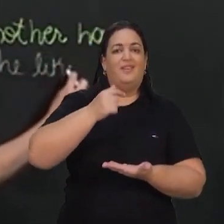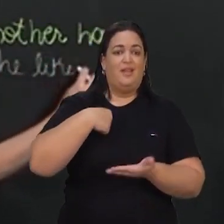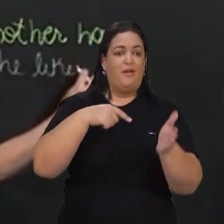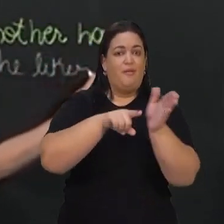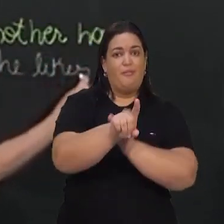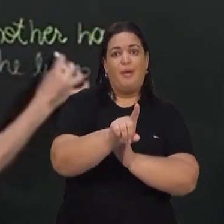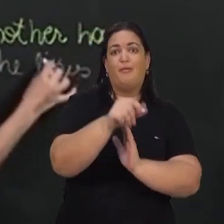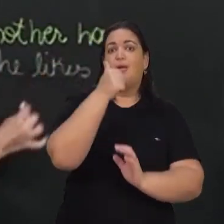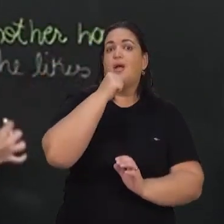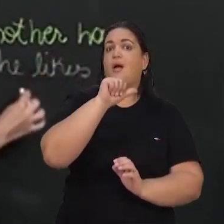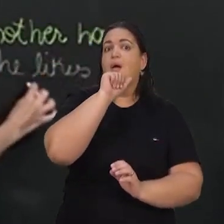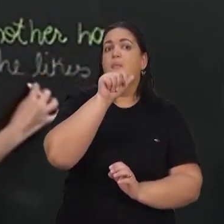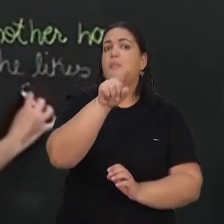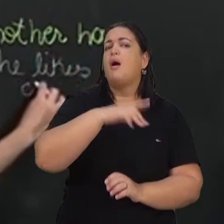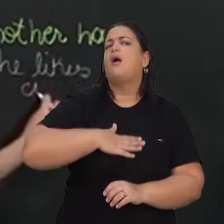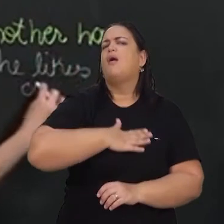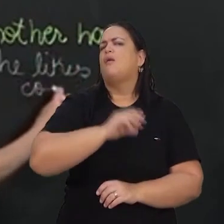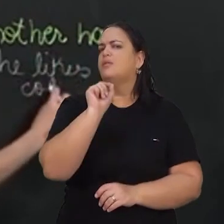likes